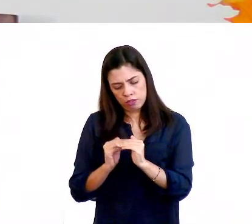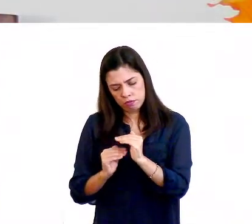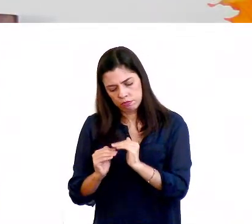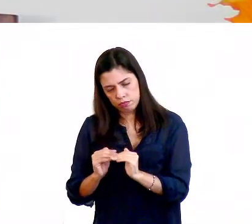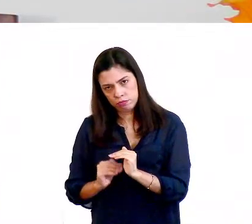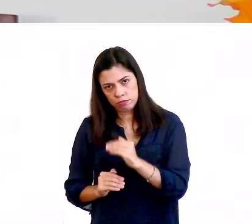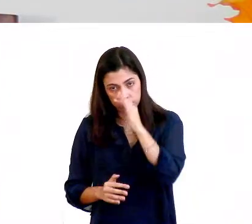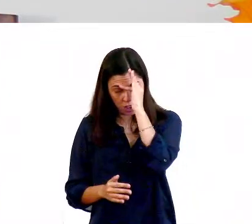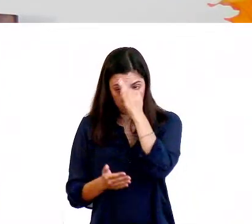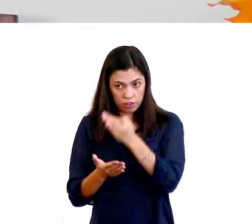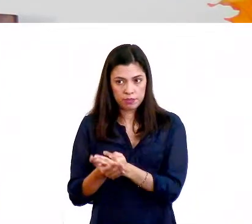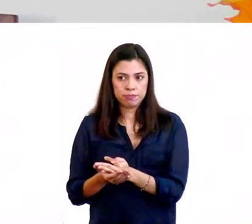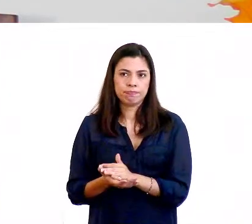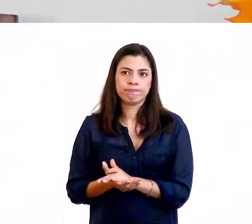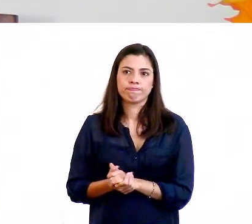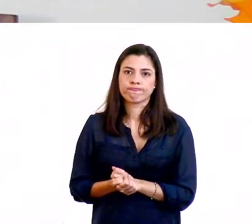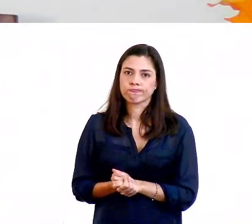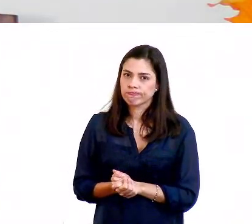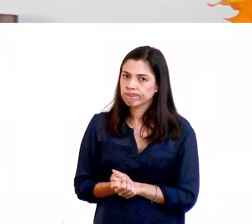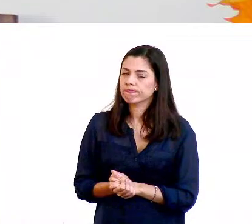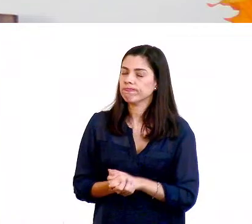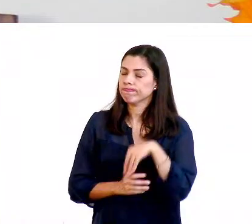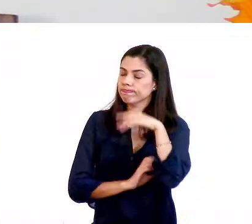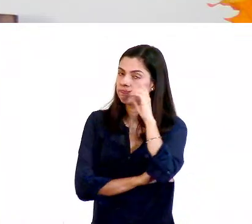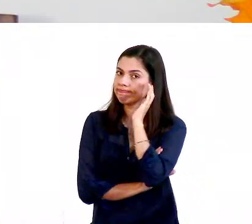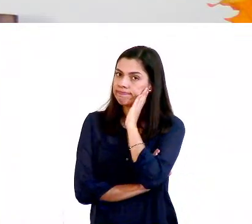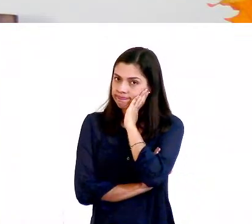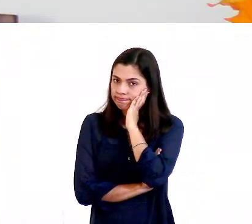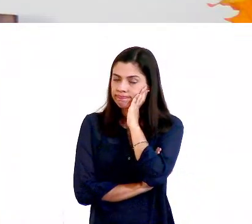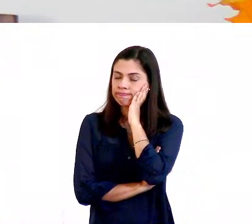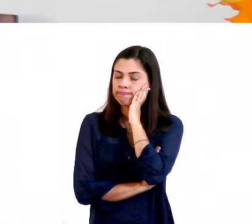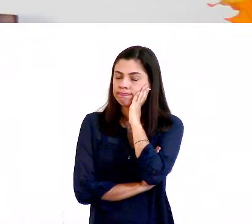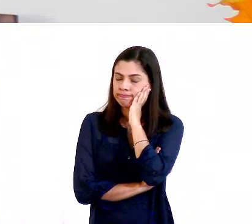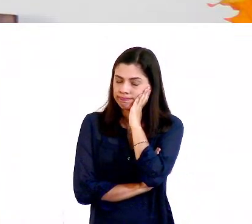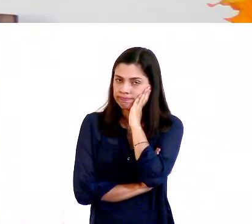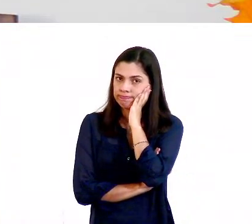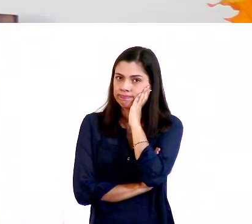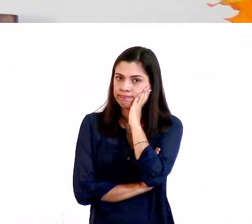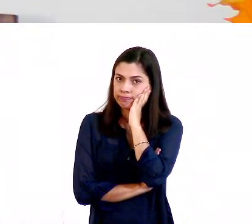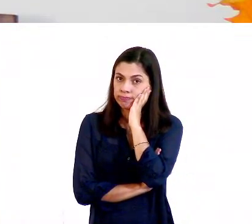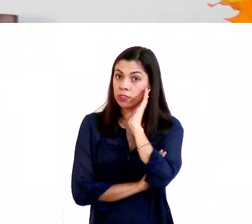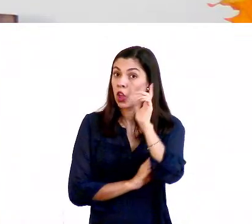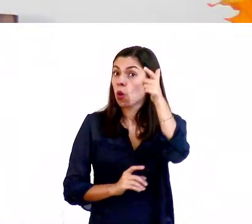nós do que esvaziar a nossa certeza.